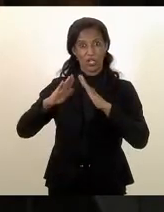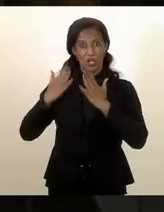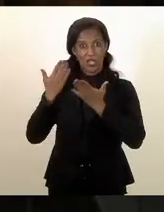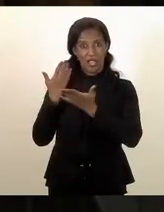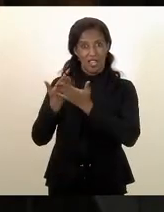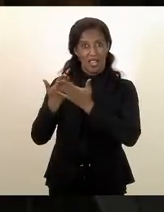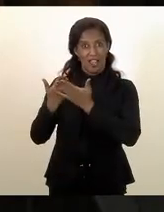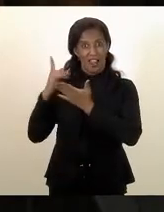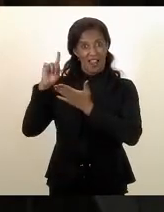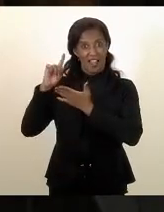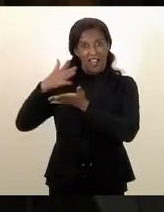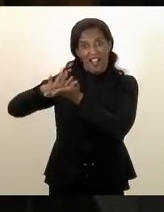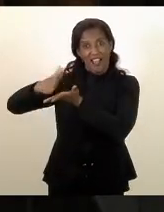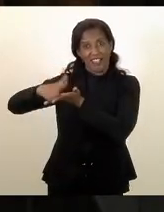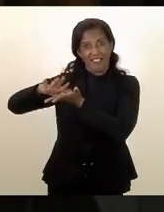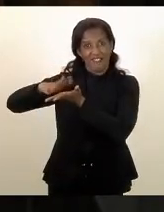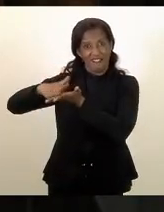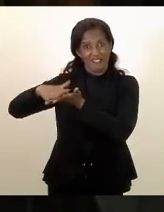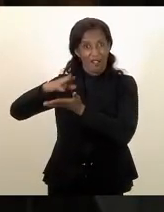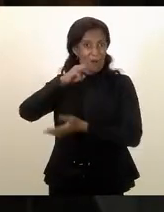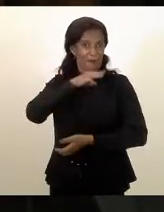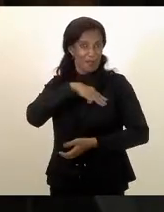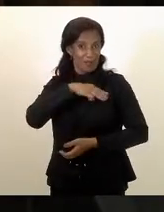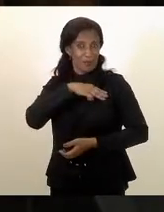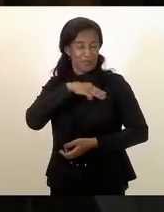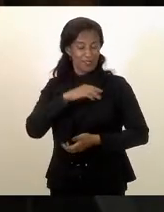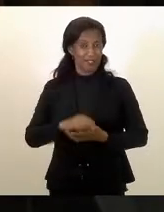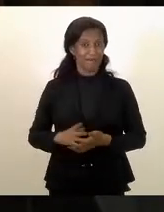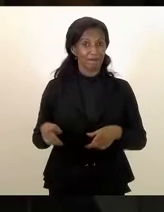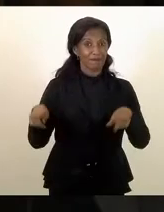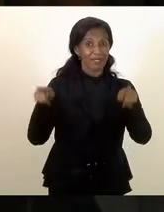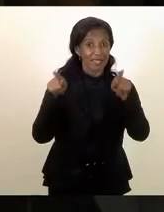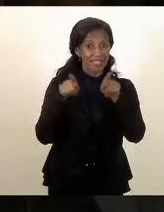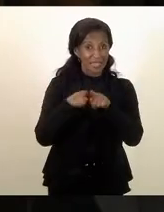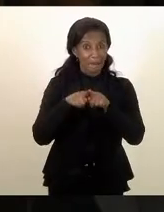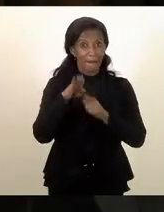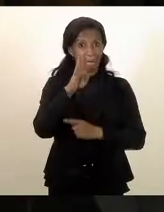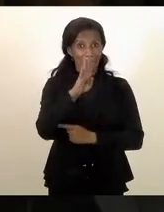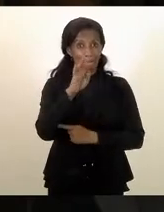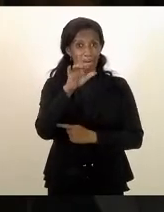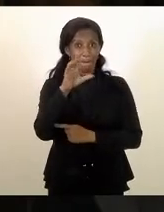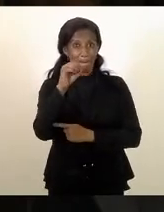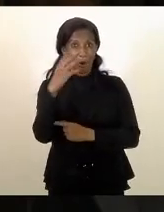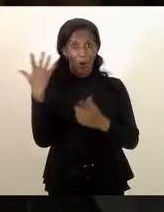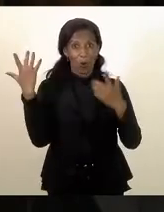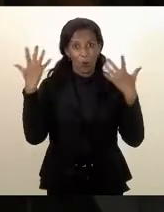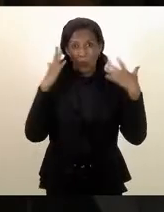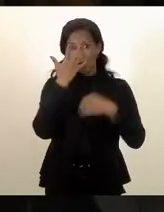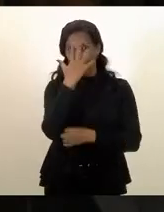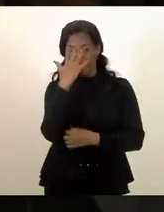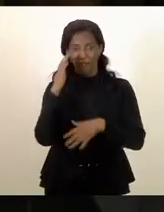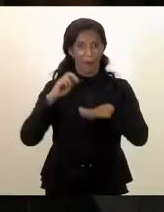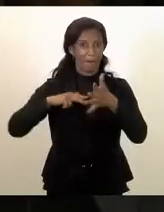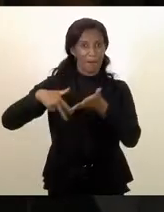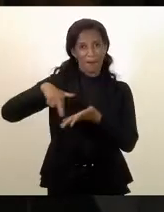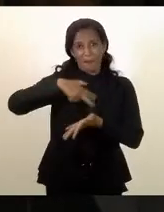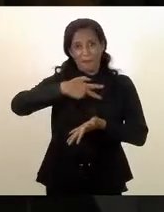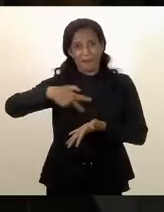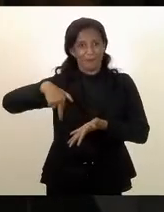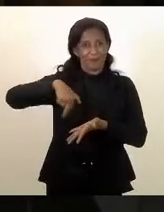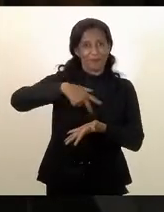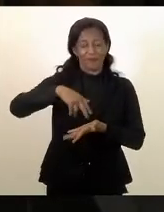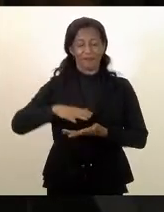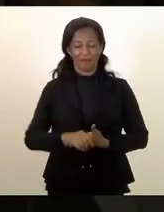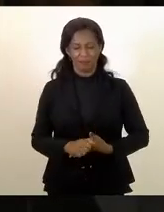e ainda e ainda pelo bloco eu lembrava deputado